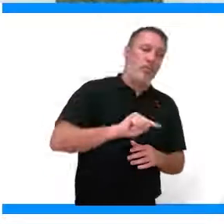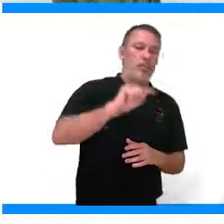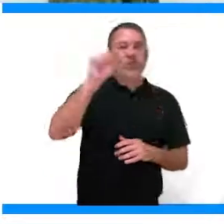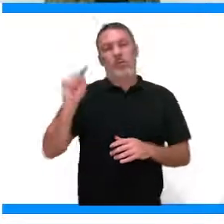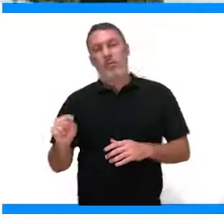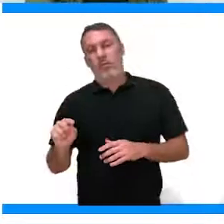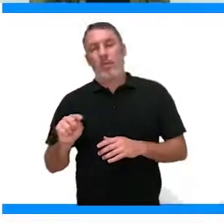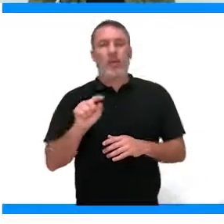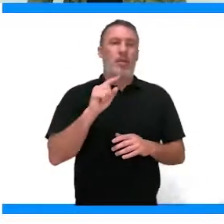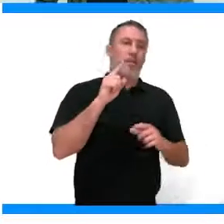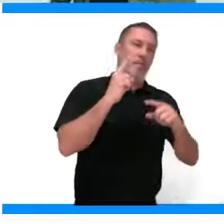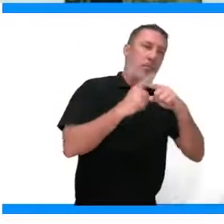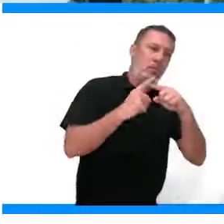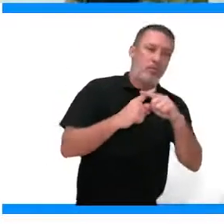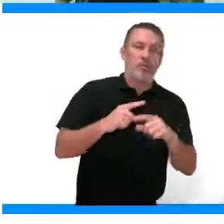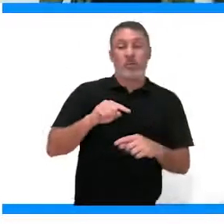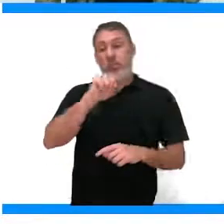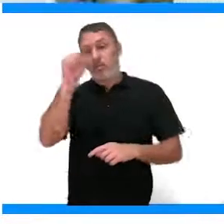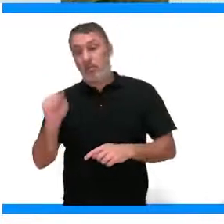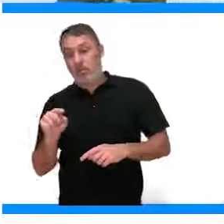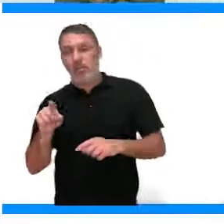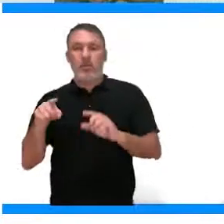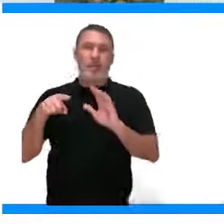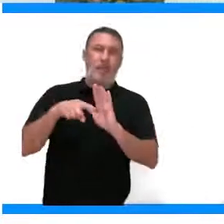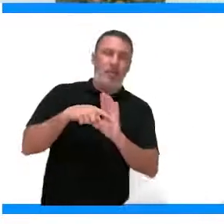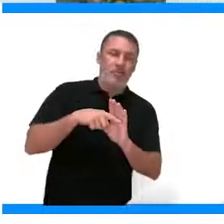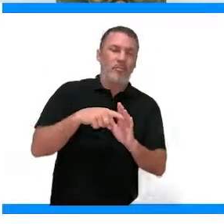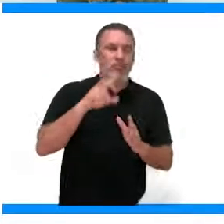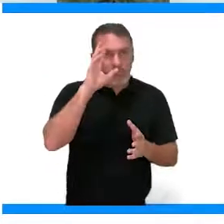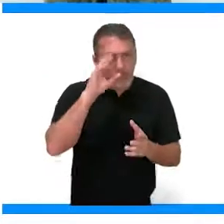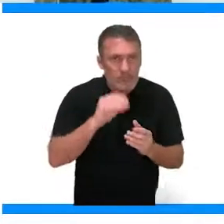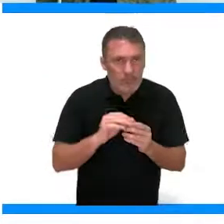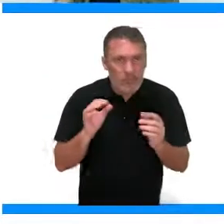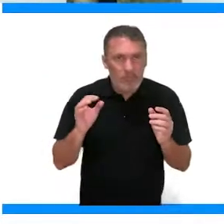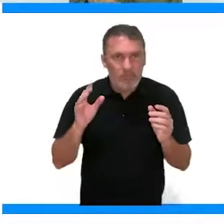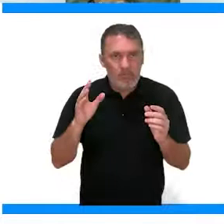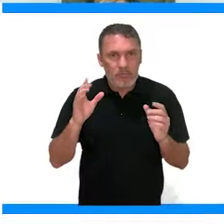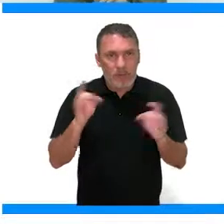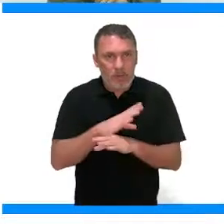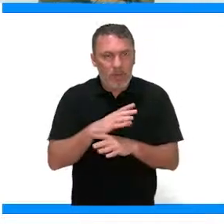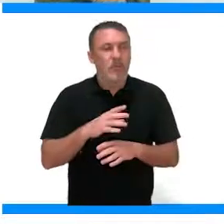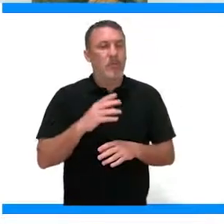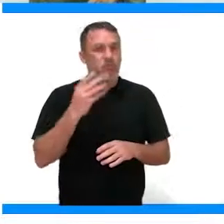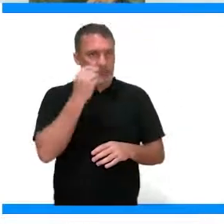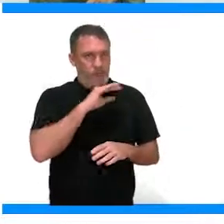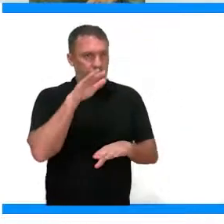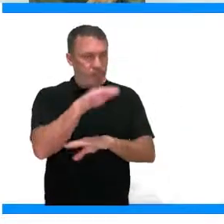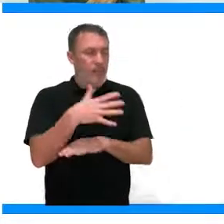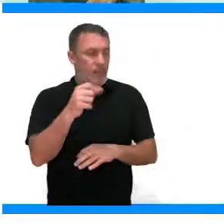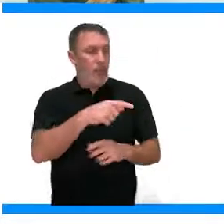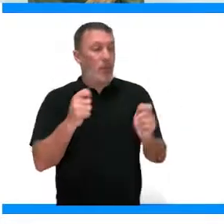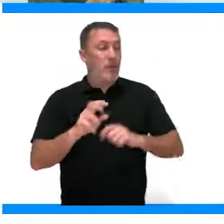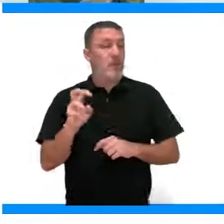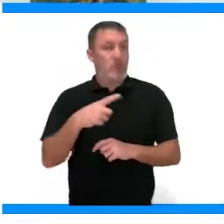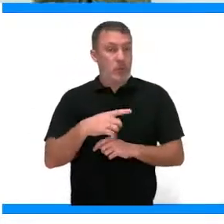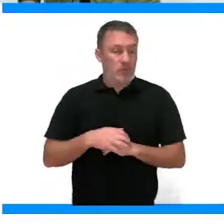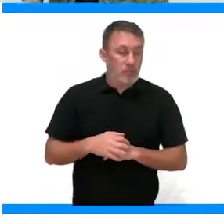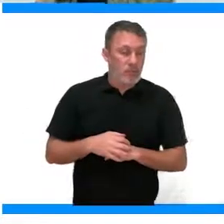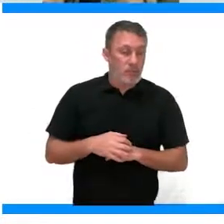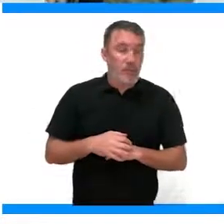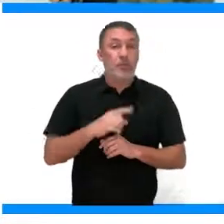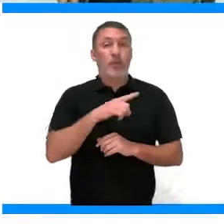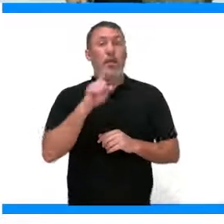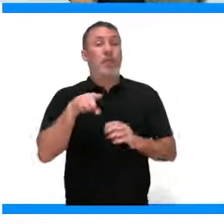parábola voltada para baixo, quando A é negativo. Pegou a visão, meu hacker? Vamos hackear, então, a questão da competência 5 aí.